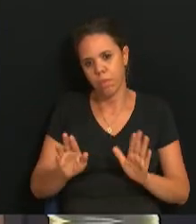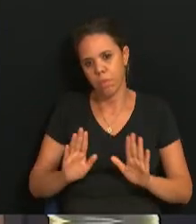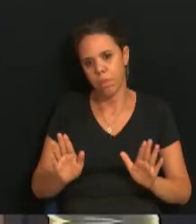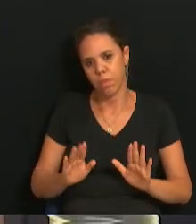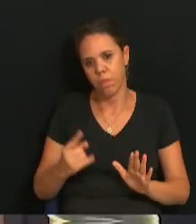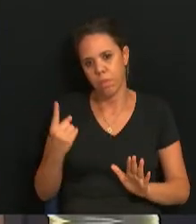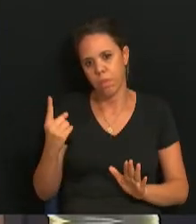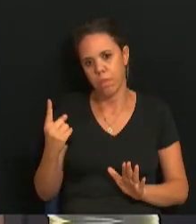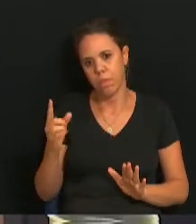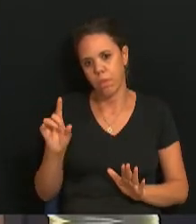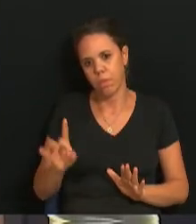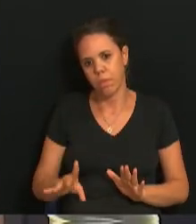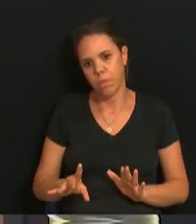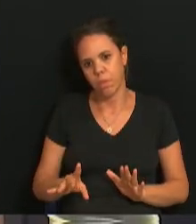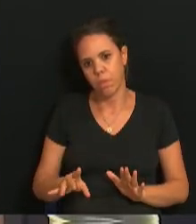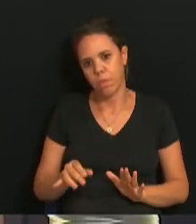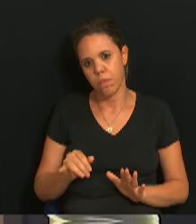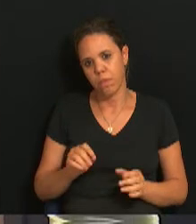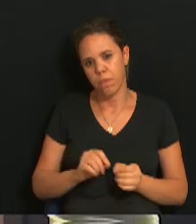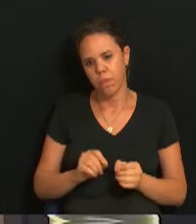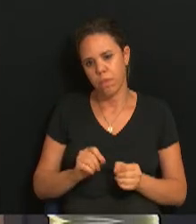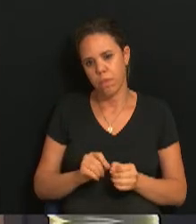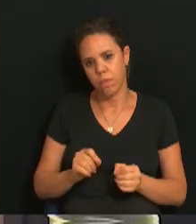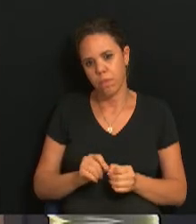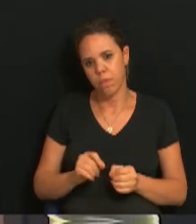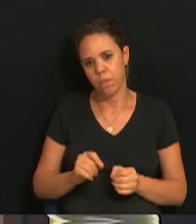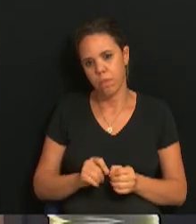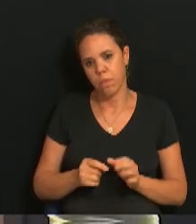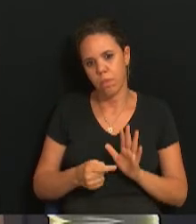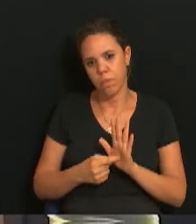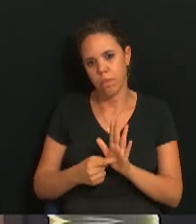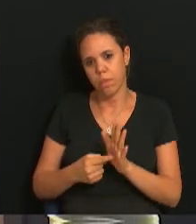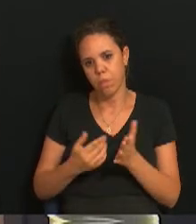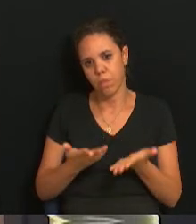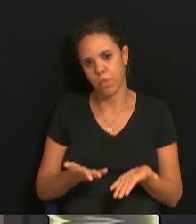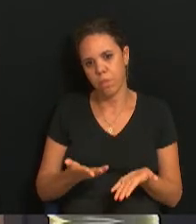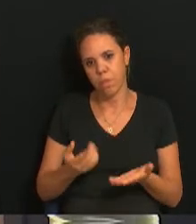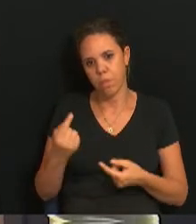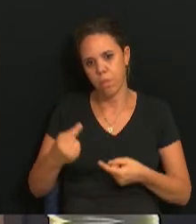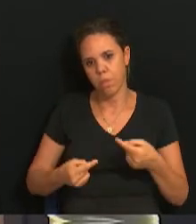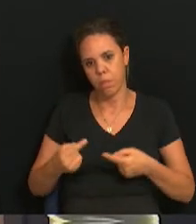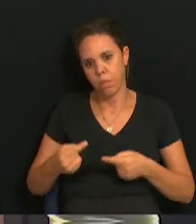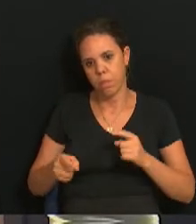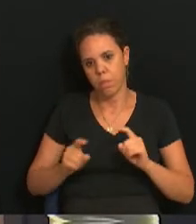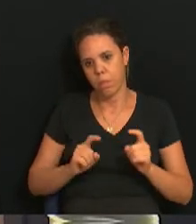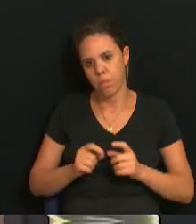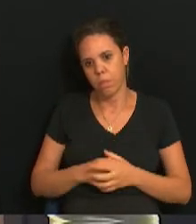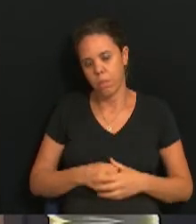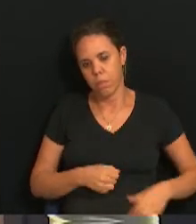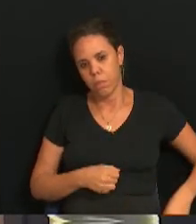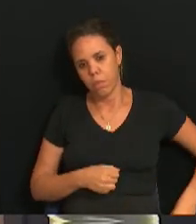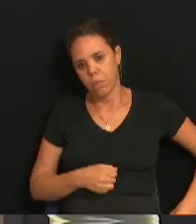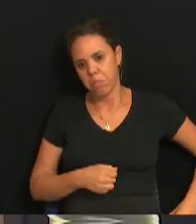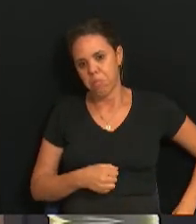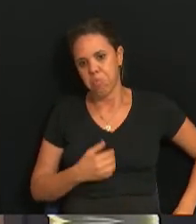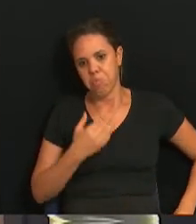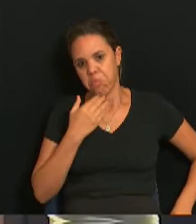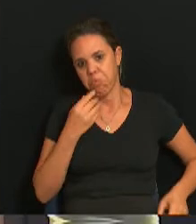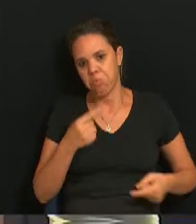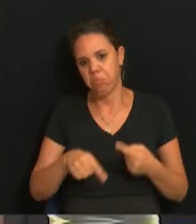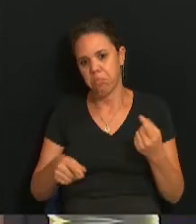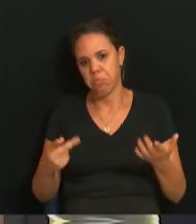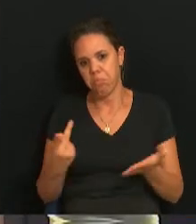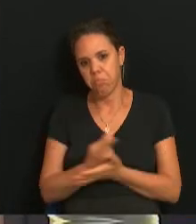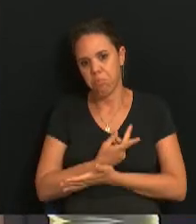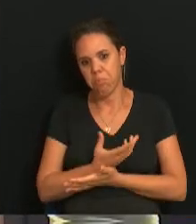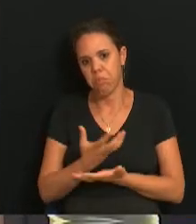ata, né, só fazendo ali o apontamento do que foi discutido nas reuniões. Isso não faz sentido. O que nós